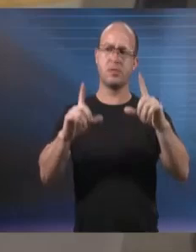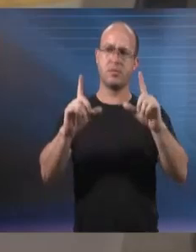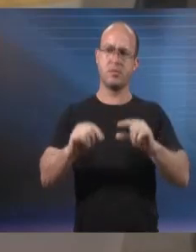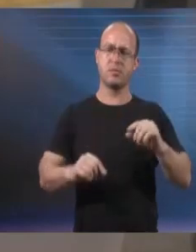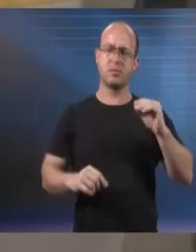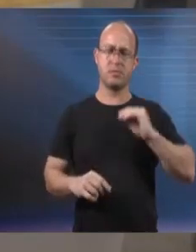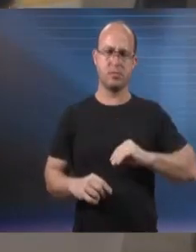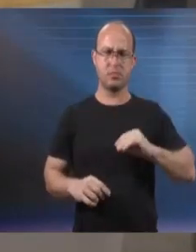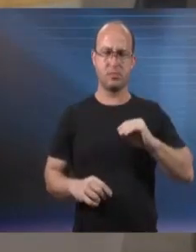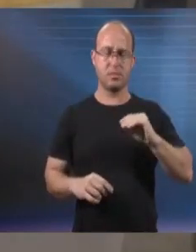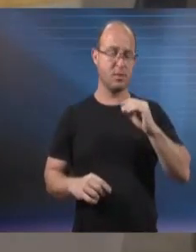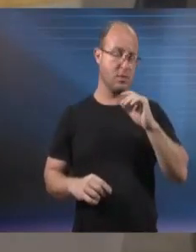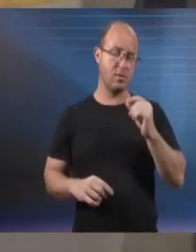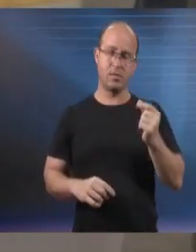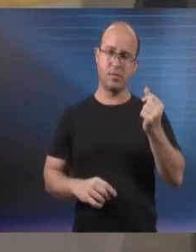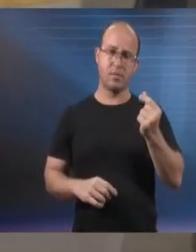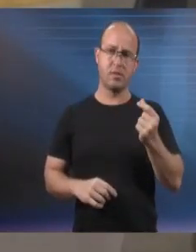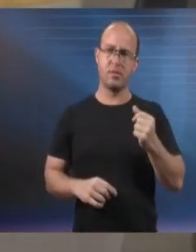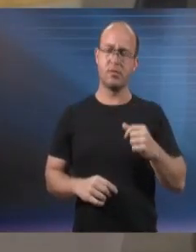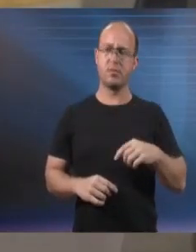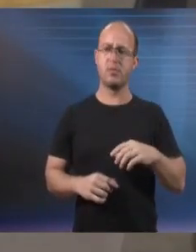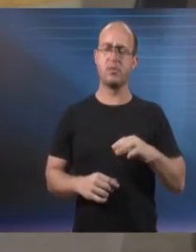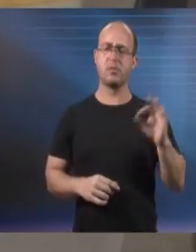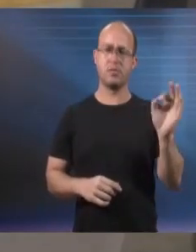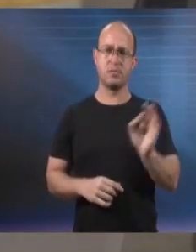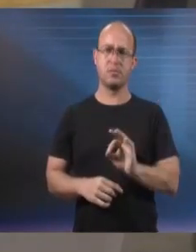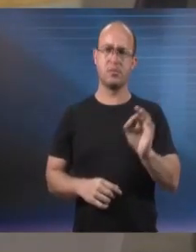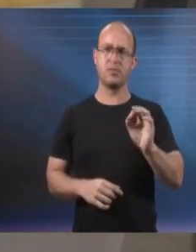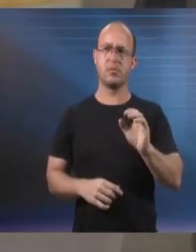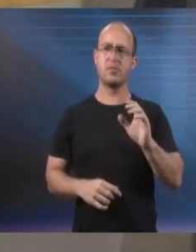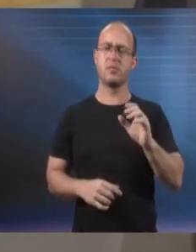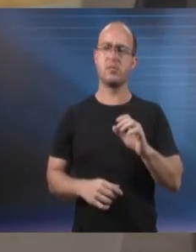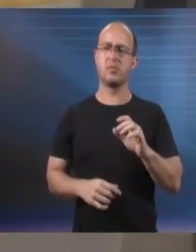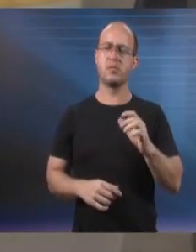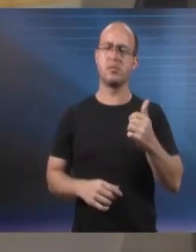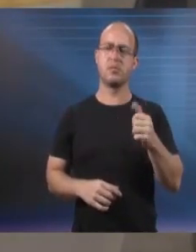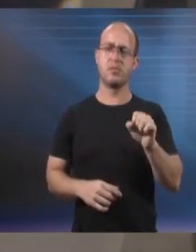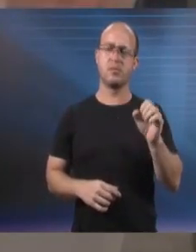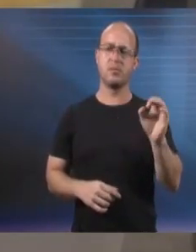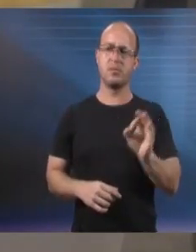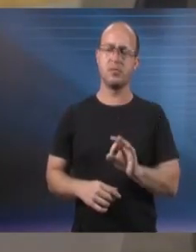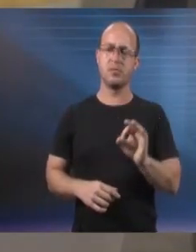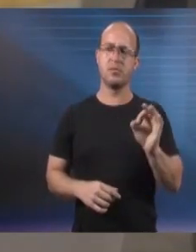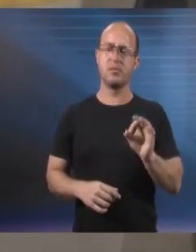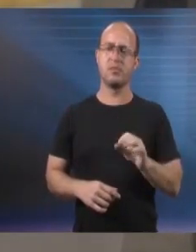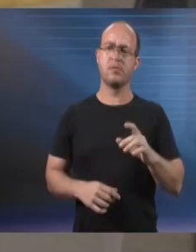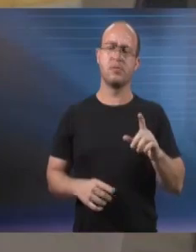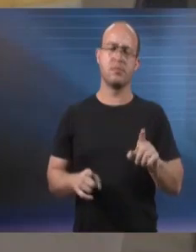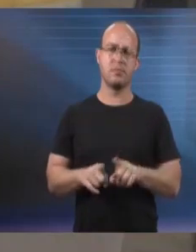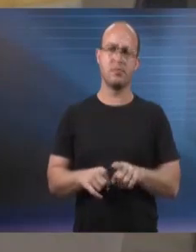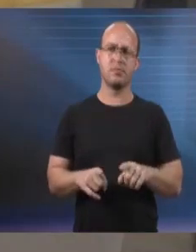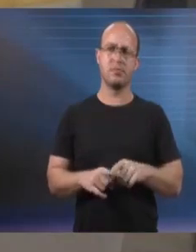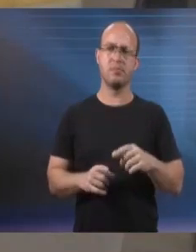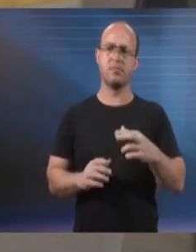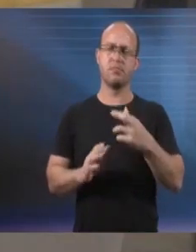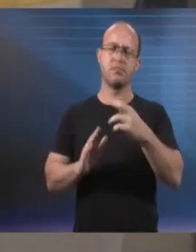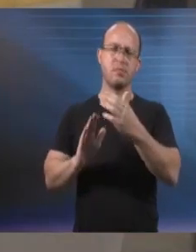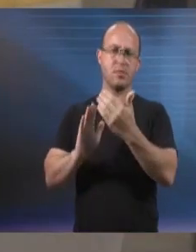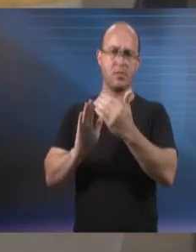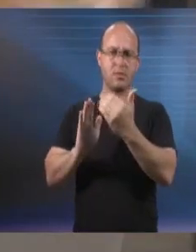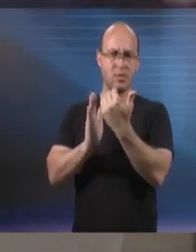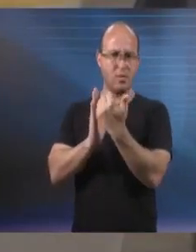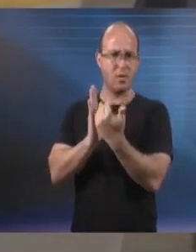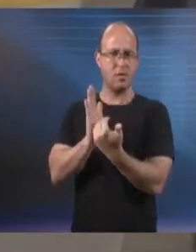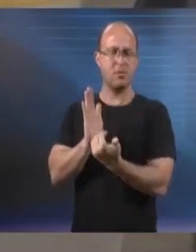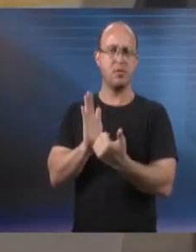de preço por causa da redução da alíquota de 18%. E queria também que trouxesse aqui uma relação